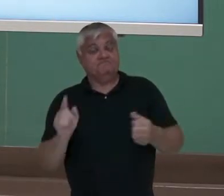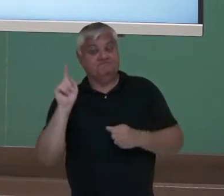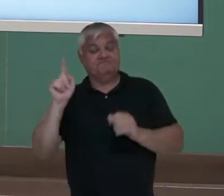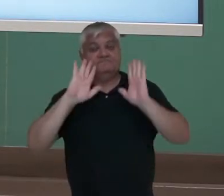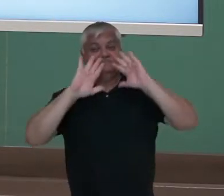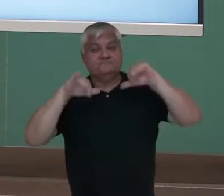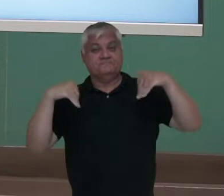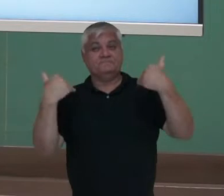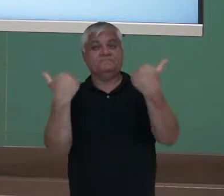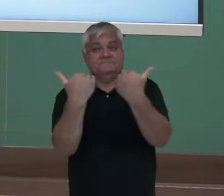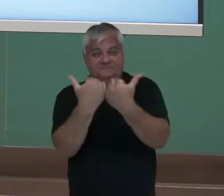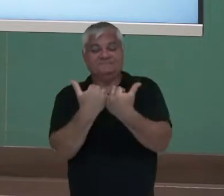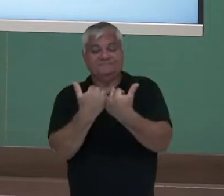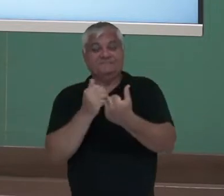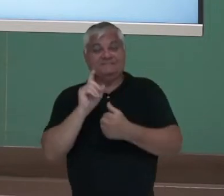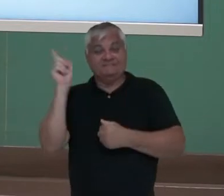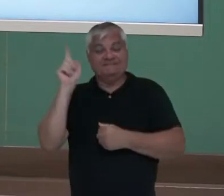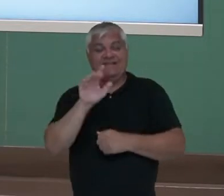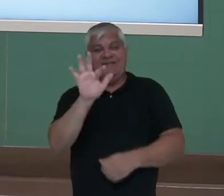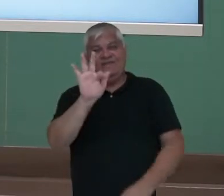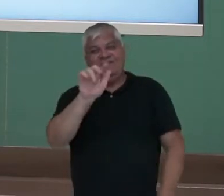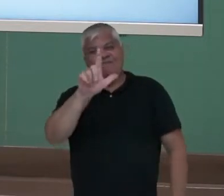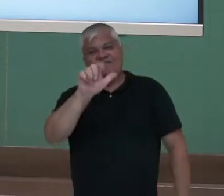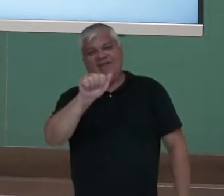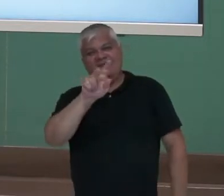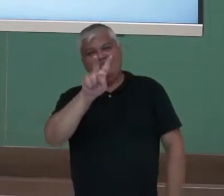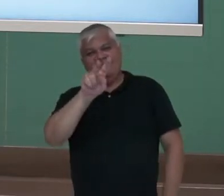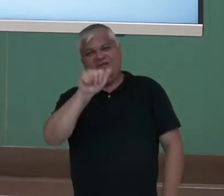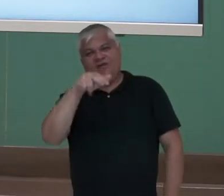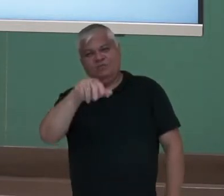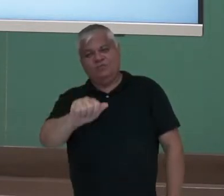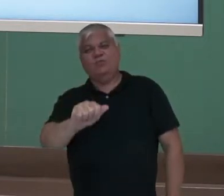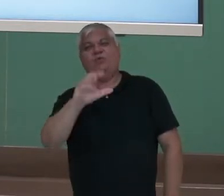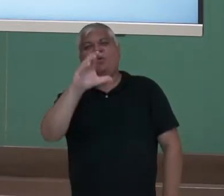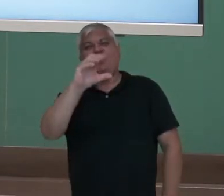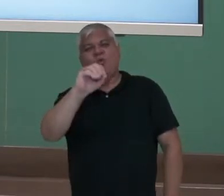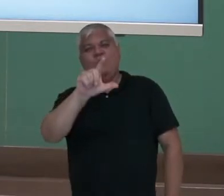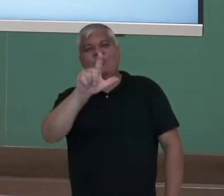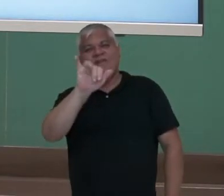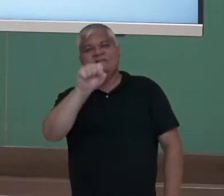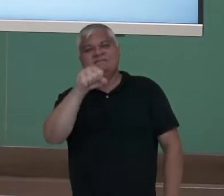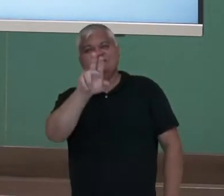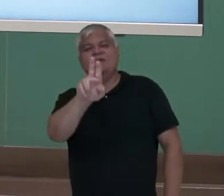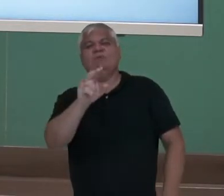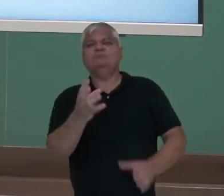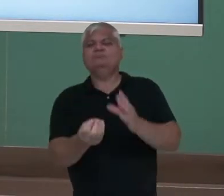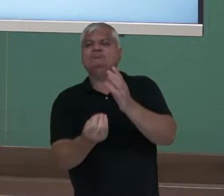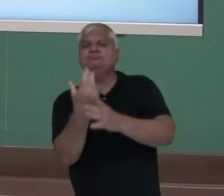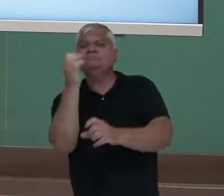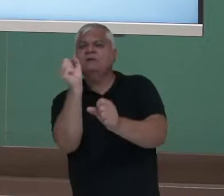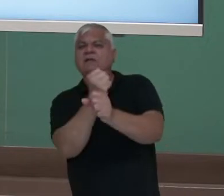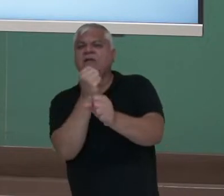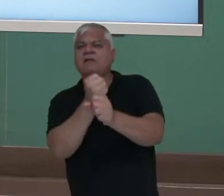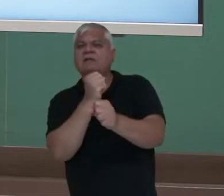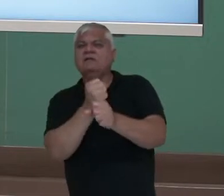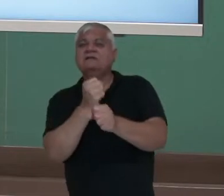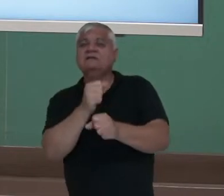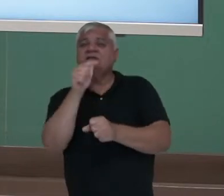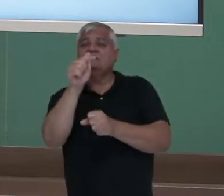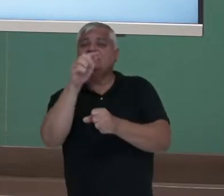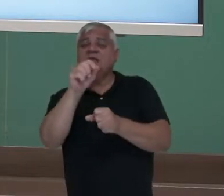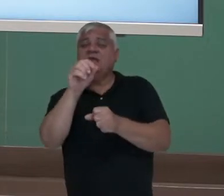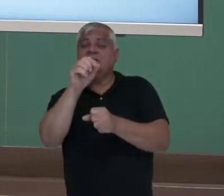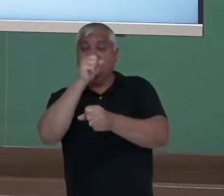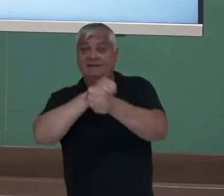anfiteatro Flaviano, mais conhecido como Coliseu, né? Foi construído ali por volta do ano 70 depois de Cristo,